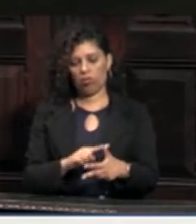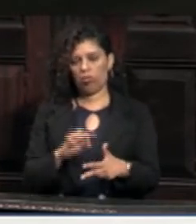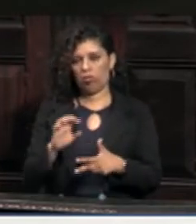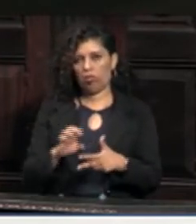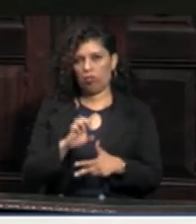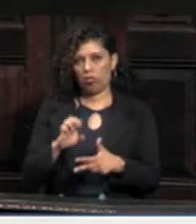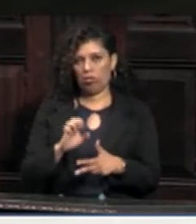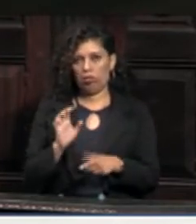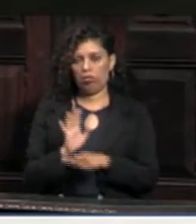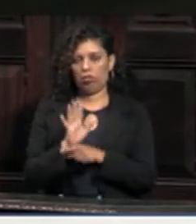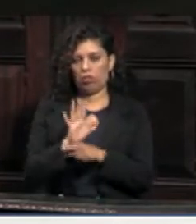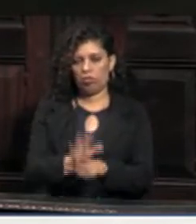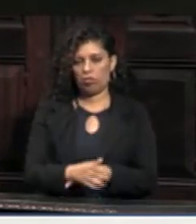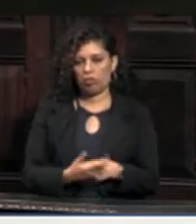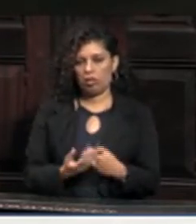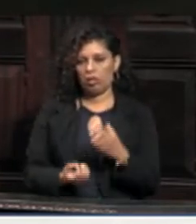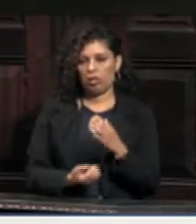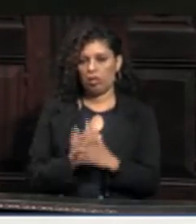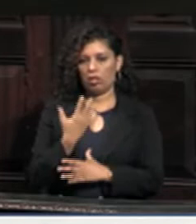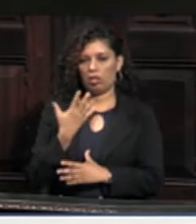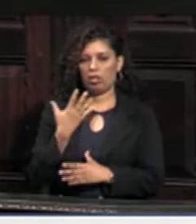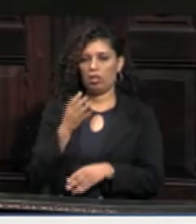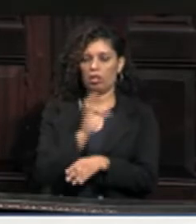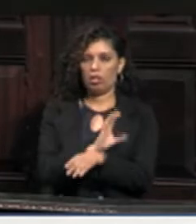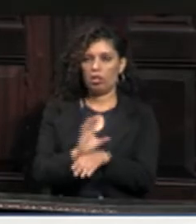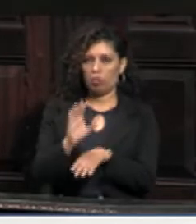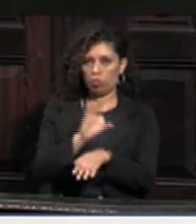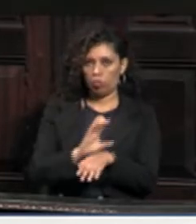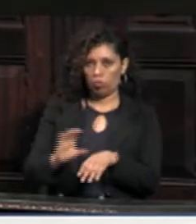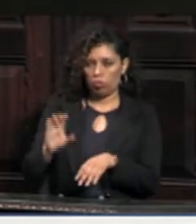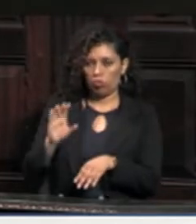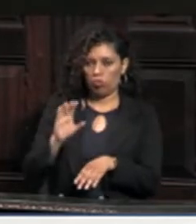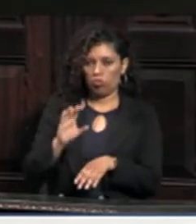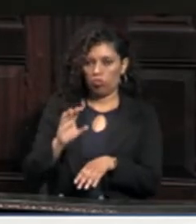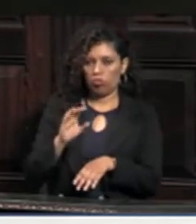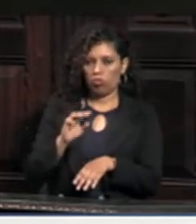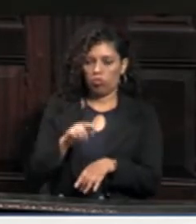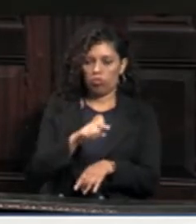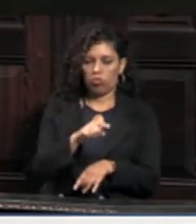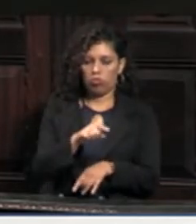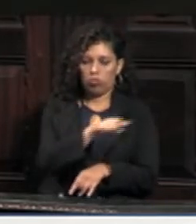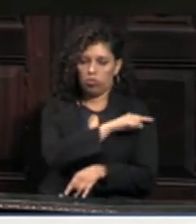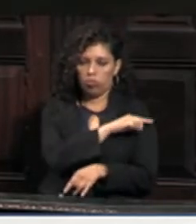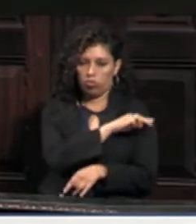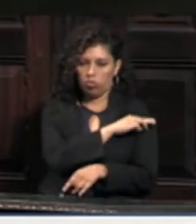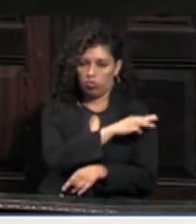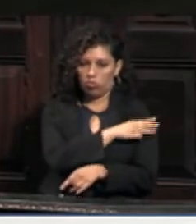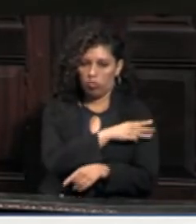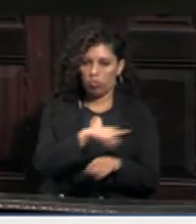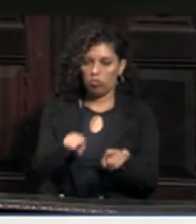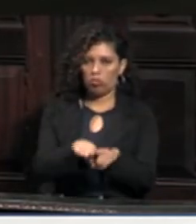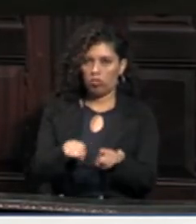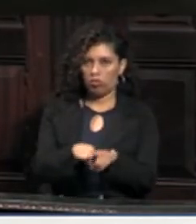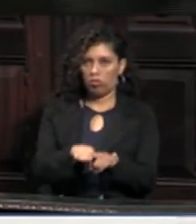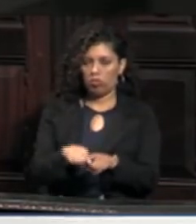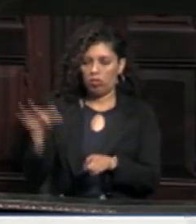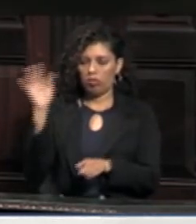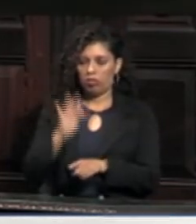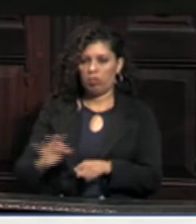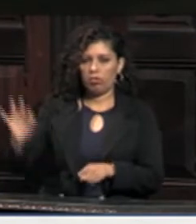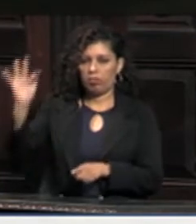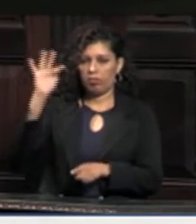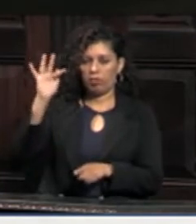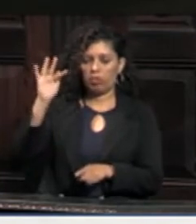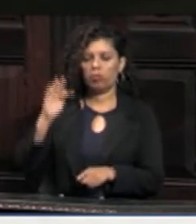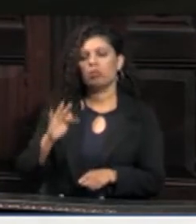estimulará a criação de cursos técnicos de nível médio e cursos tecnológicos de nível superior na área de radiologia,